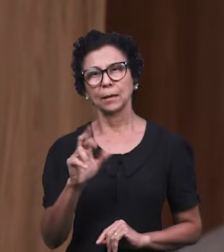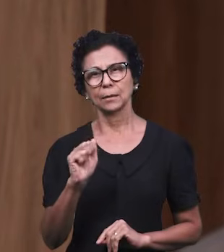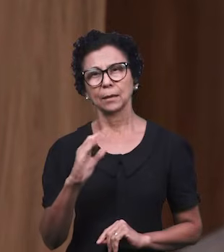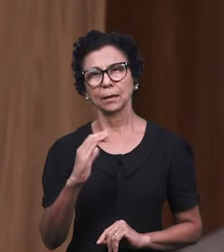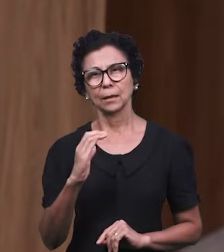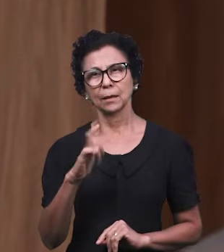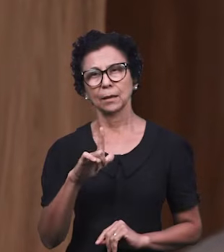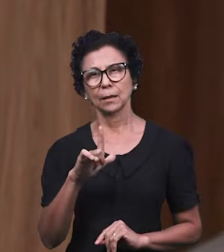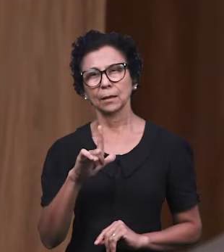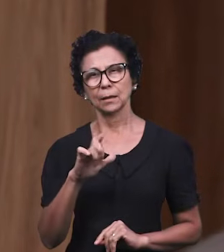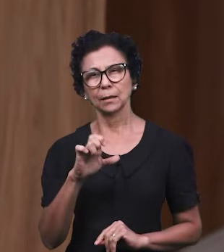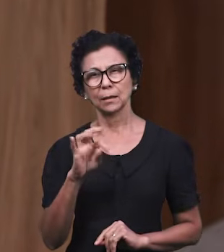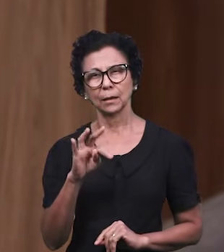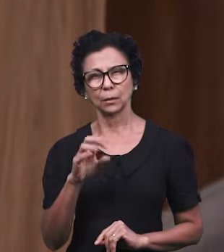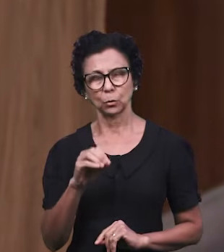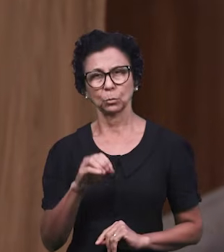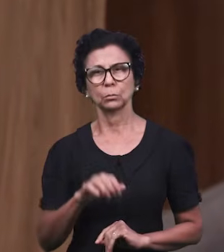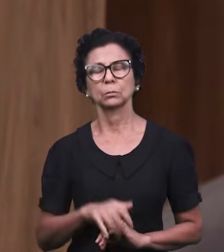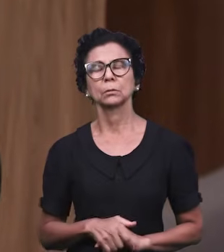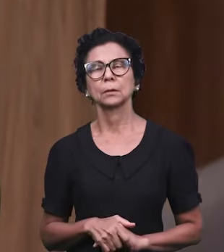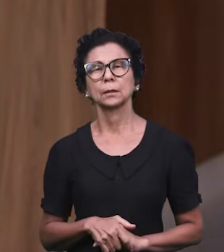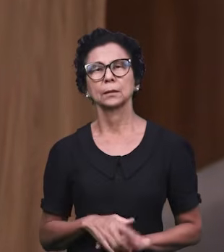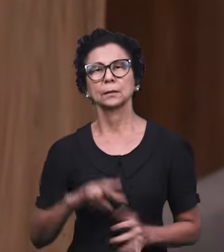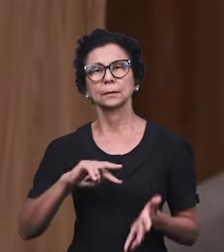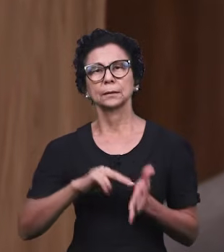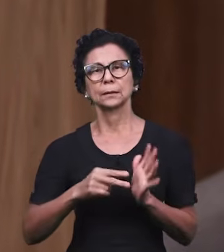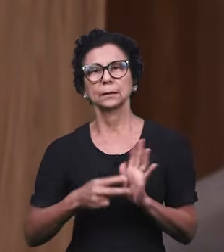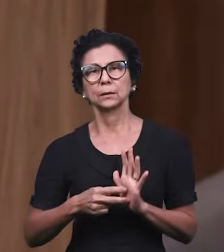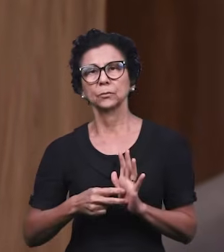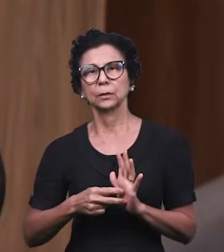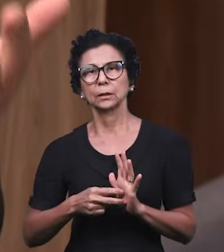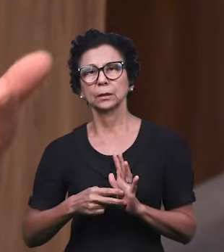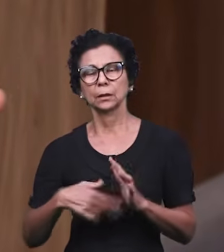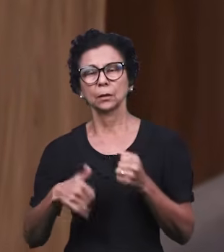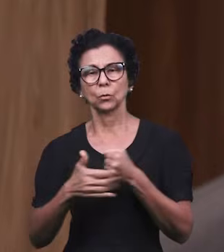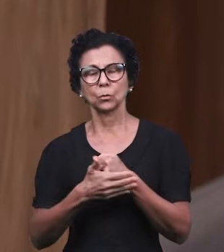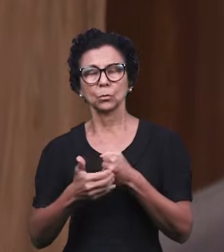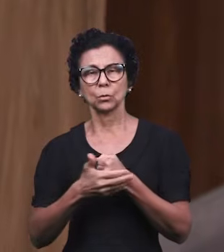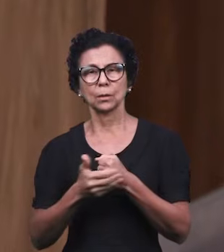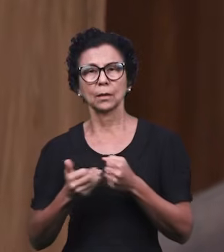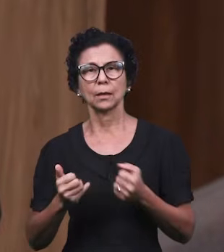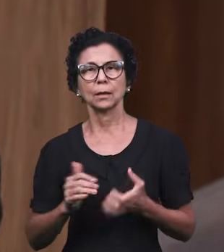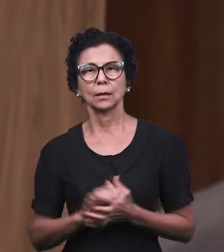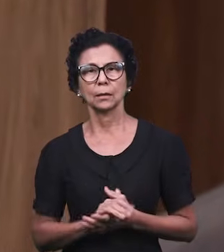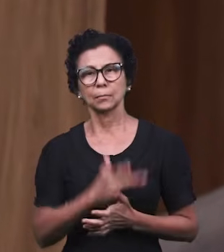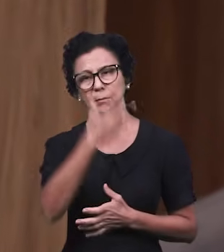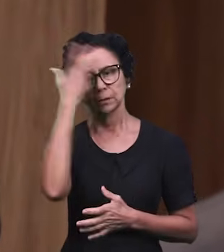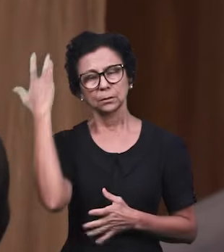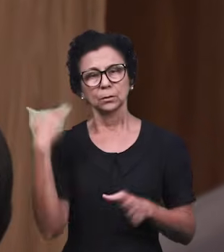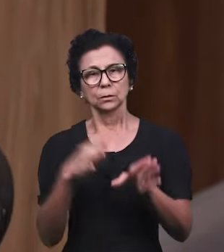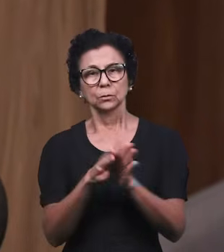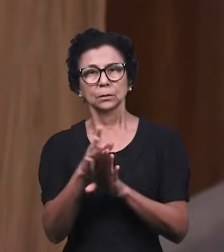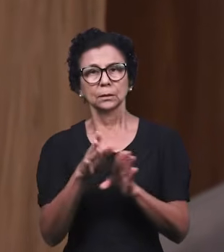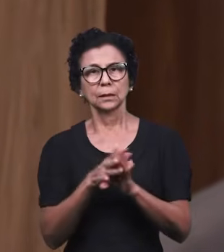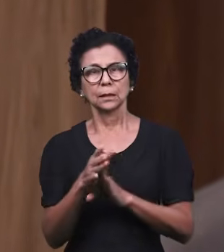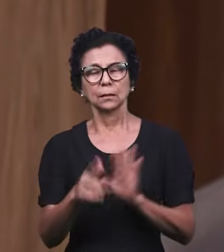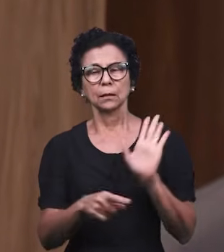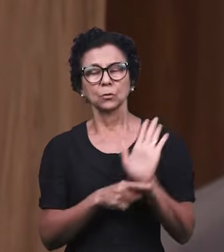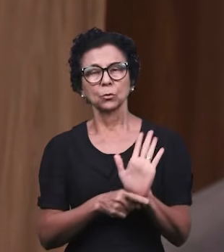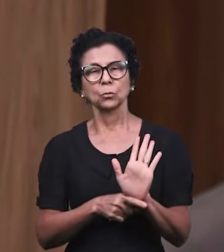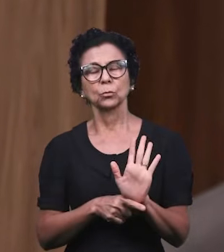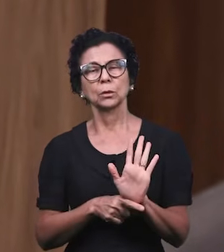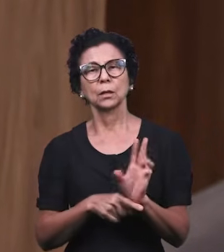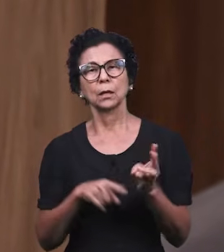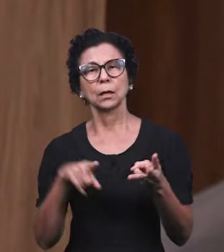pastor Fábio, que usa a palavra consolador, outros conselheiro, ajudador, advogado,